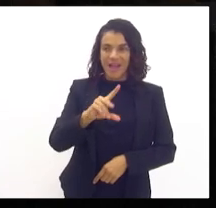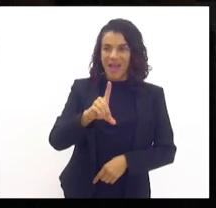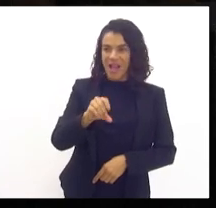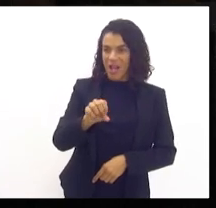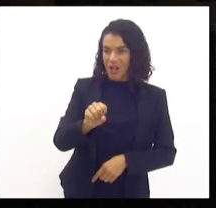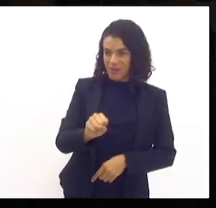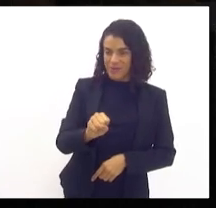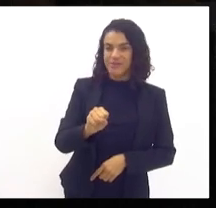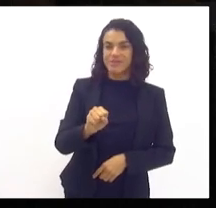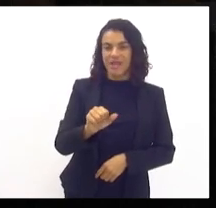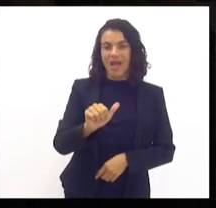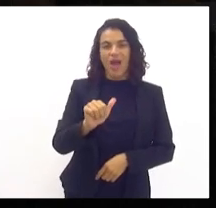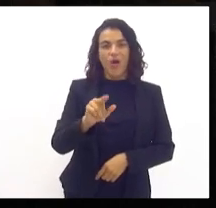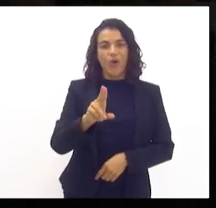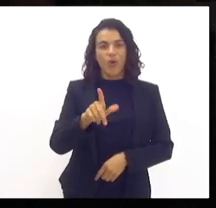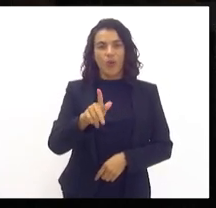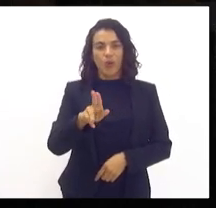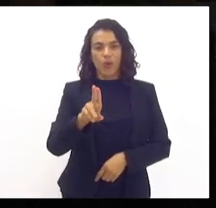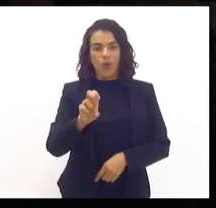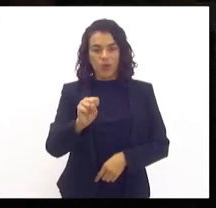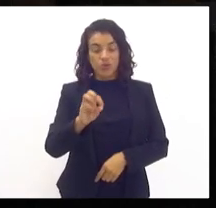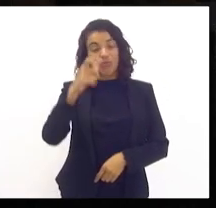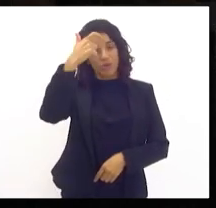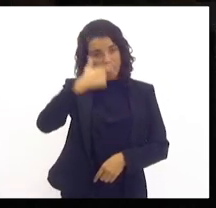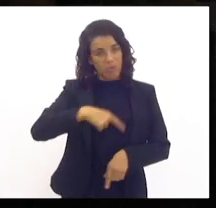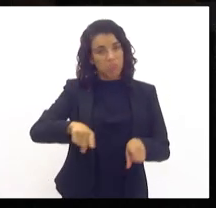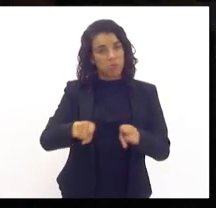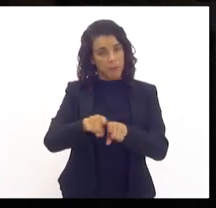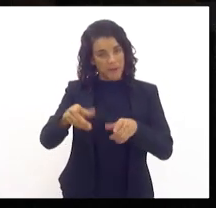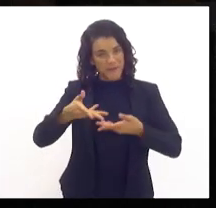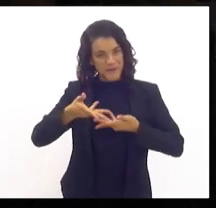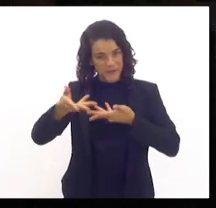e também tive a honra de ser convidado.